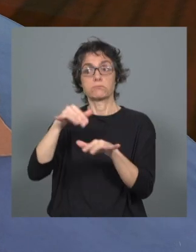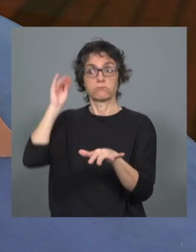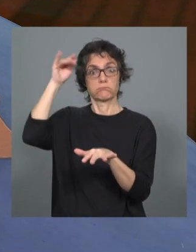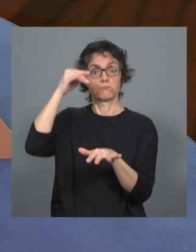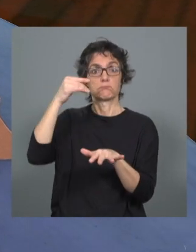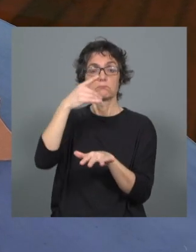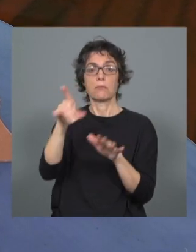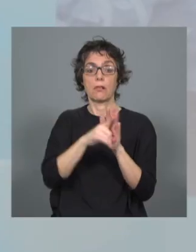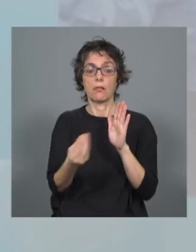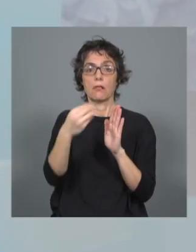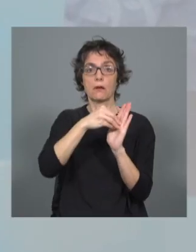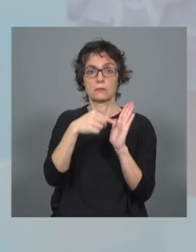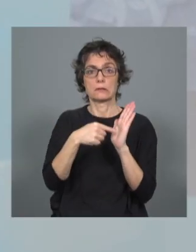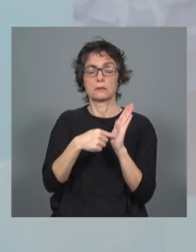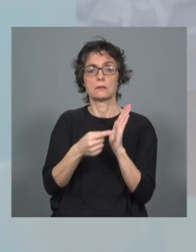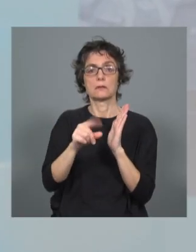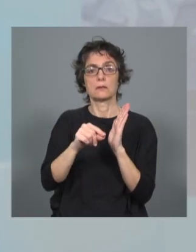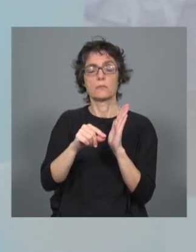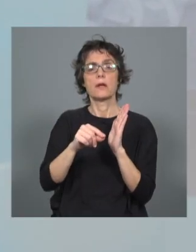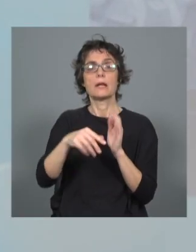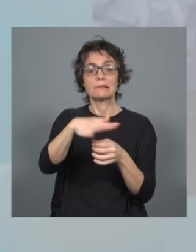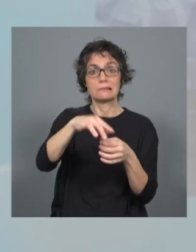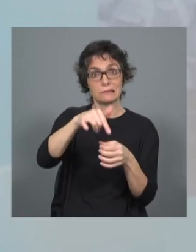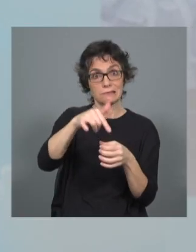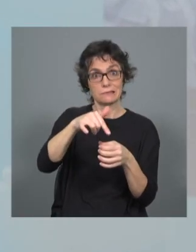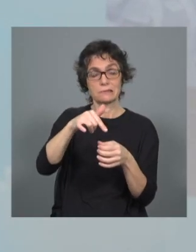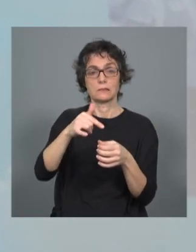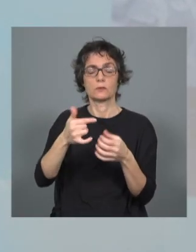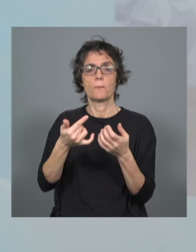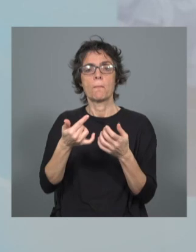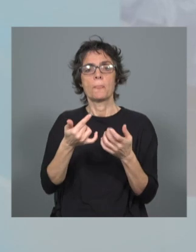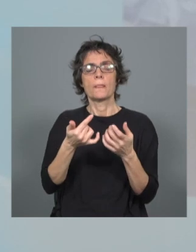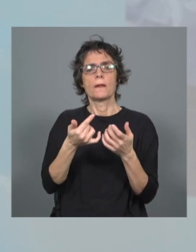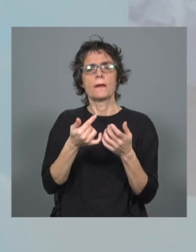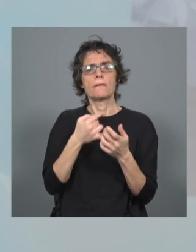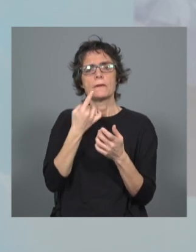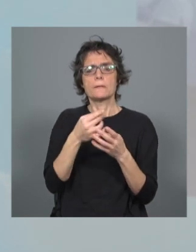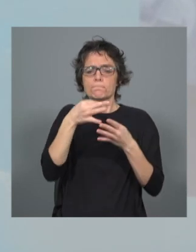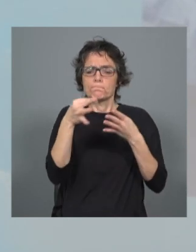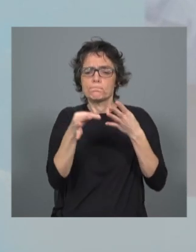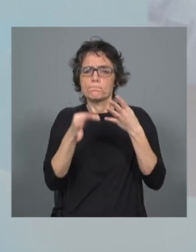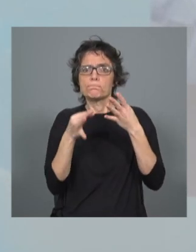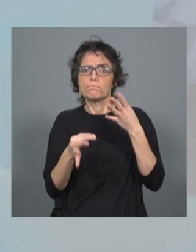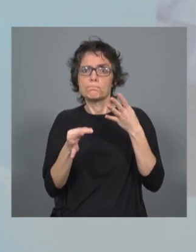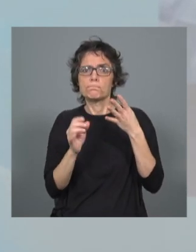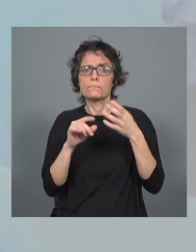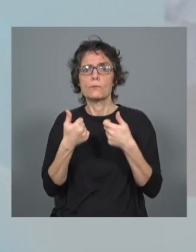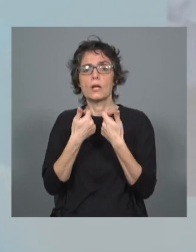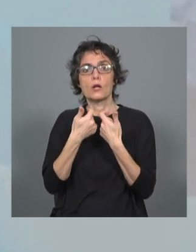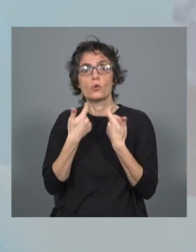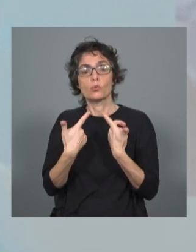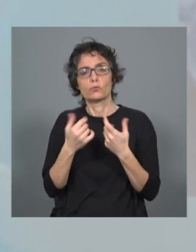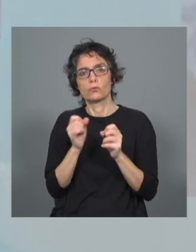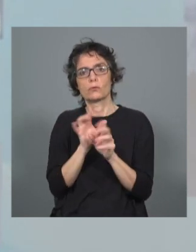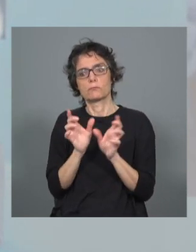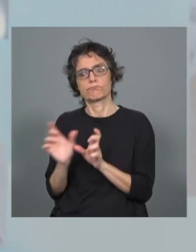que a antecipação da morte medicamente assistida é admissível, dizendo que tem que ser claras, precisas, antecipáveis, controláveis.